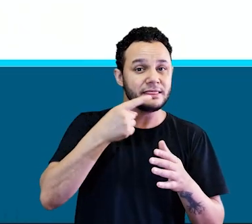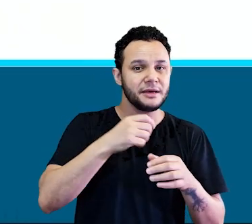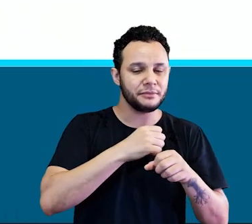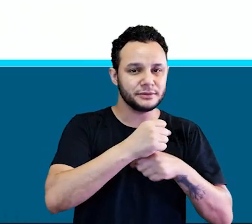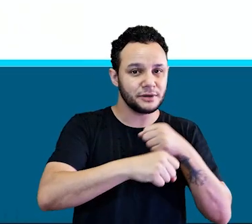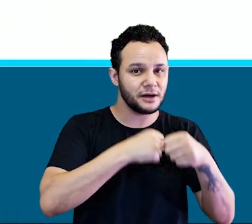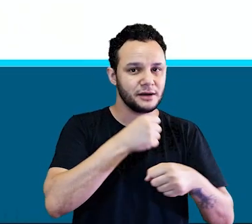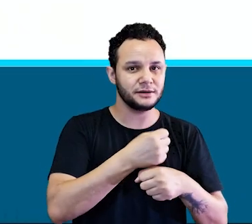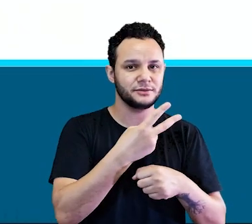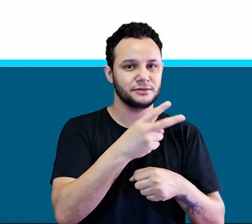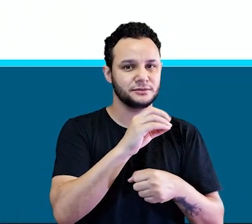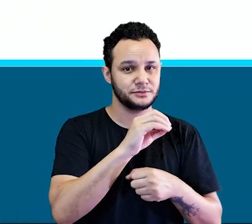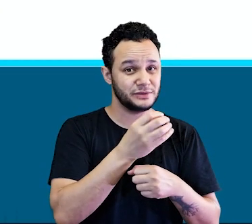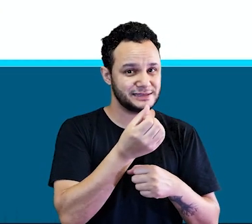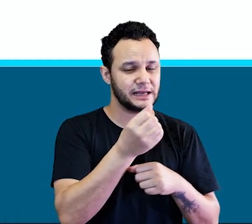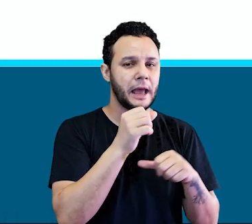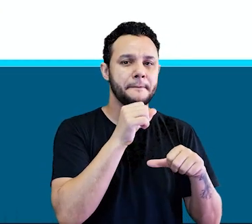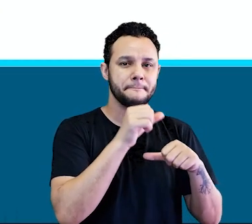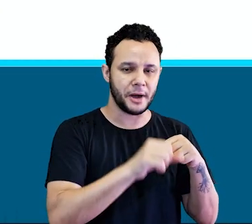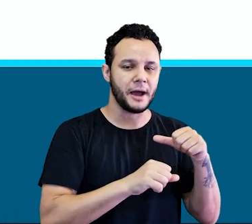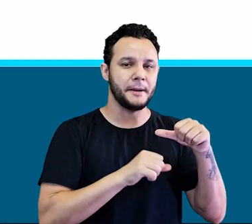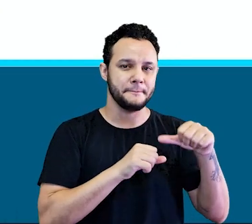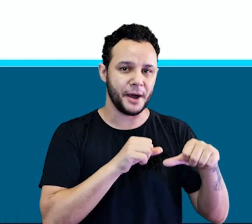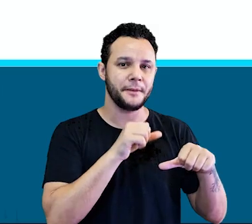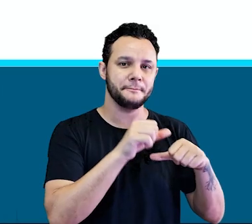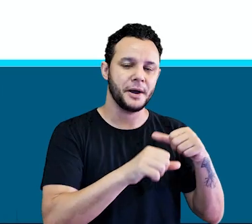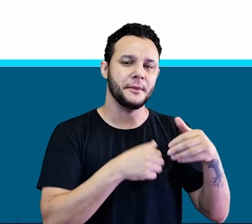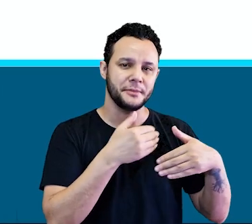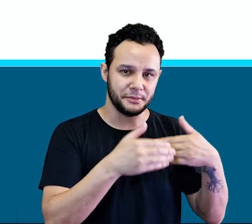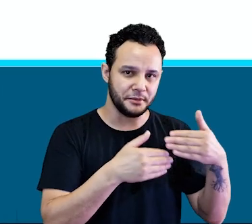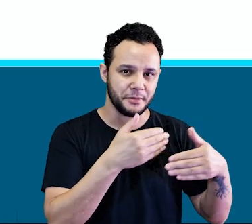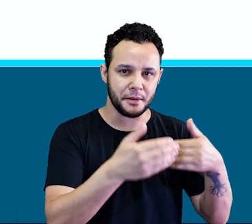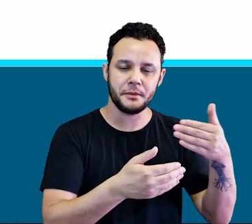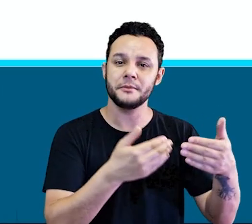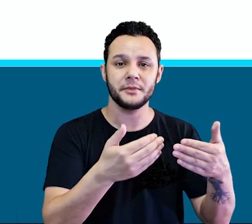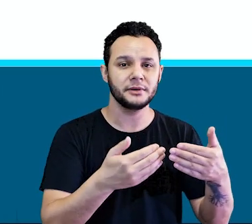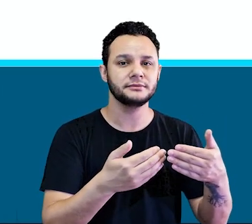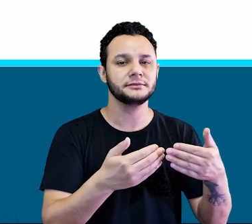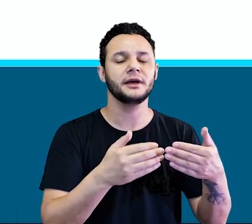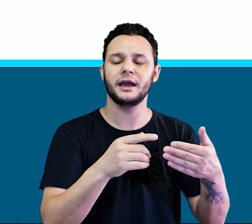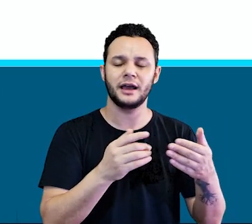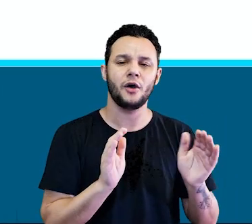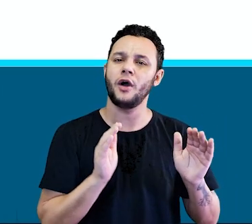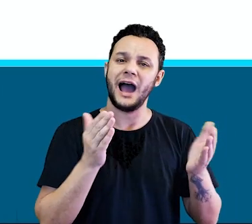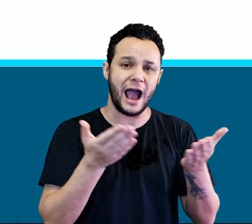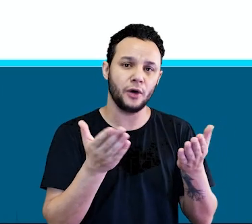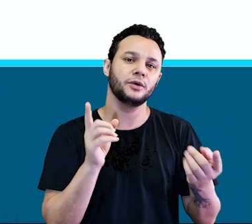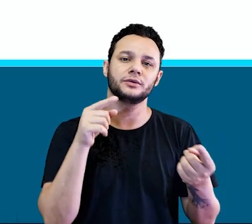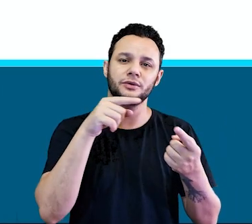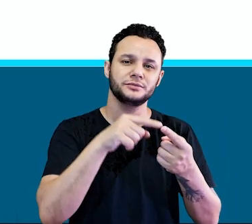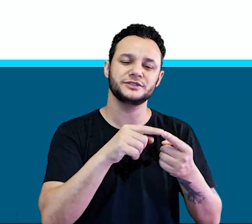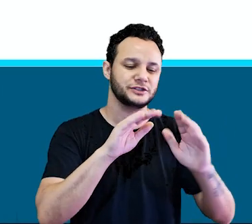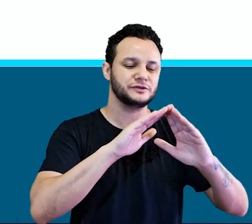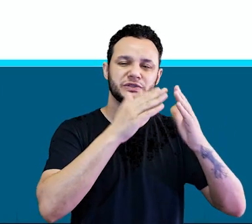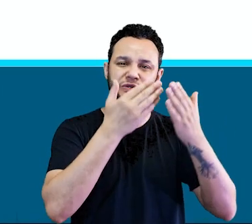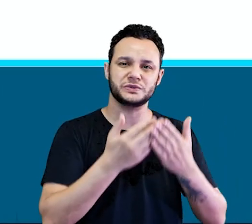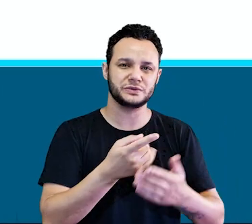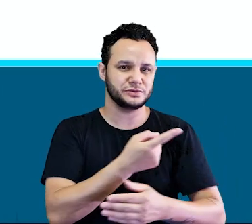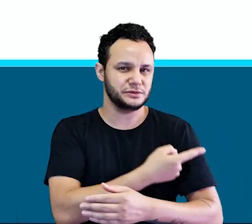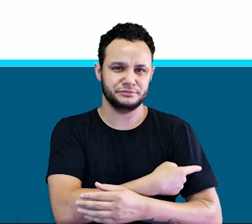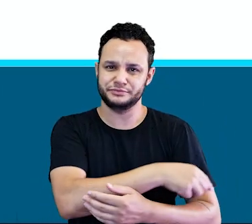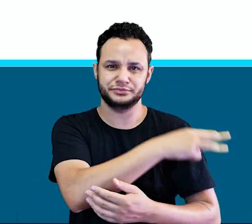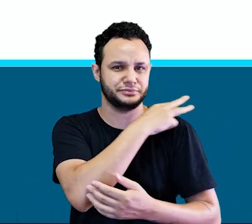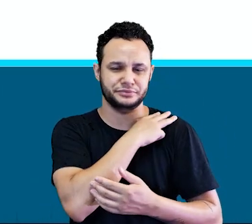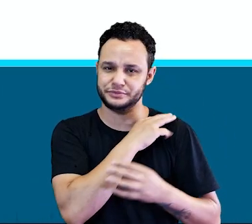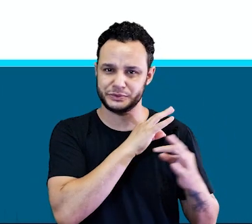em 2006, né? E aí a gente passa a ter uma ampliação de fundos para atender toda a educação